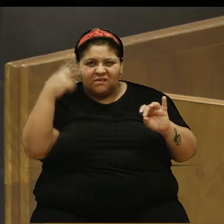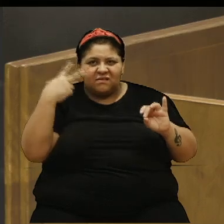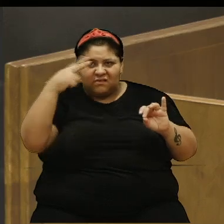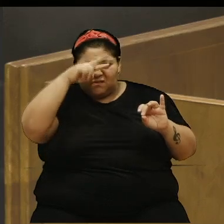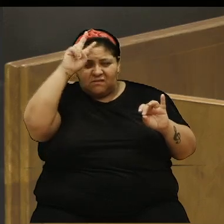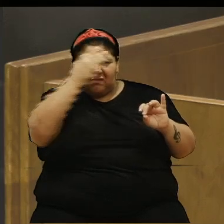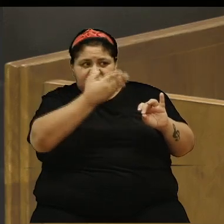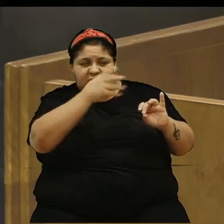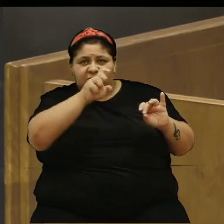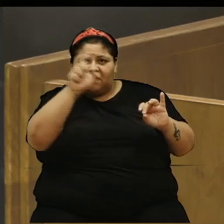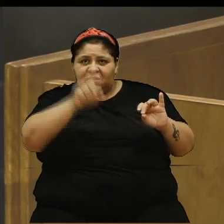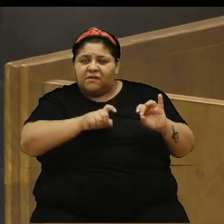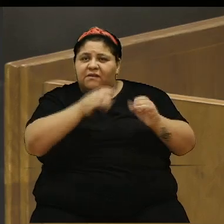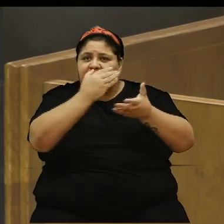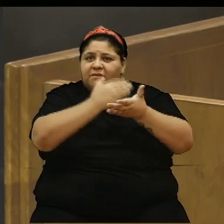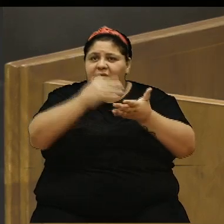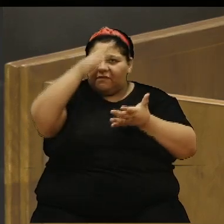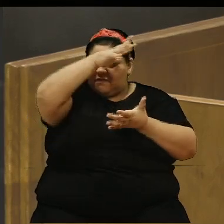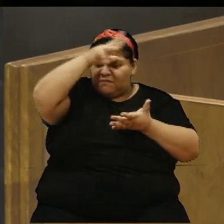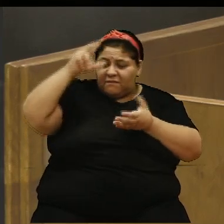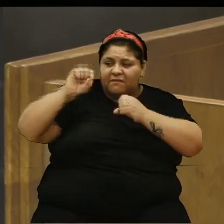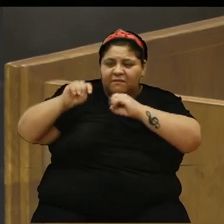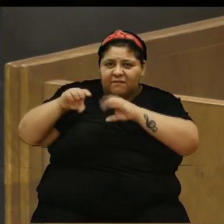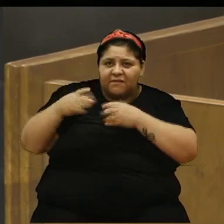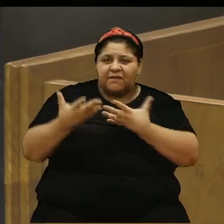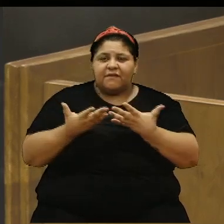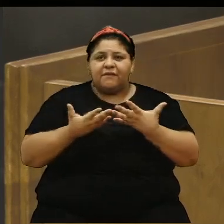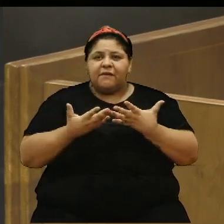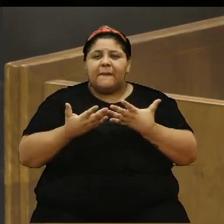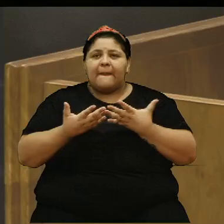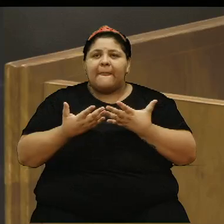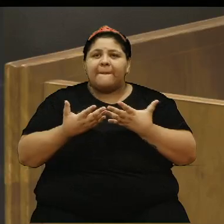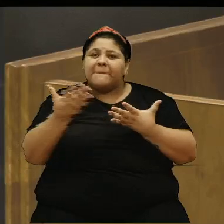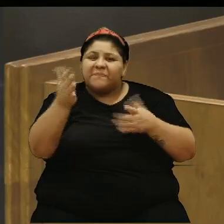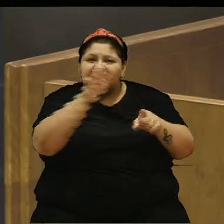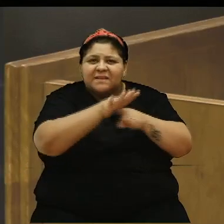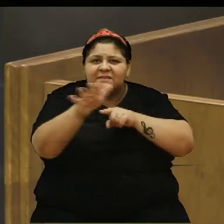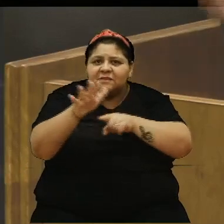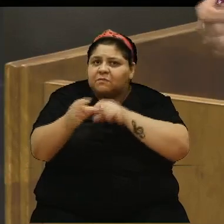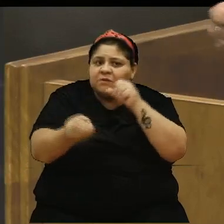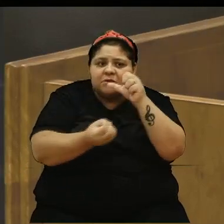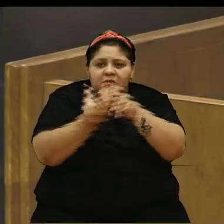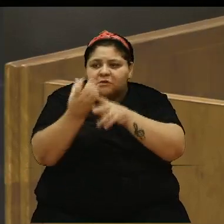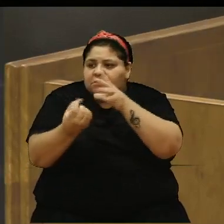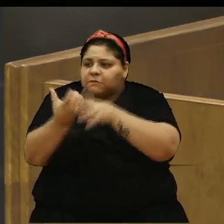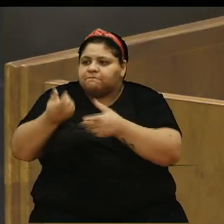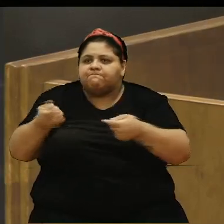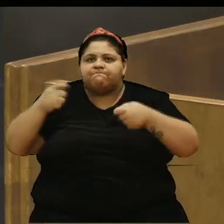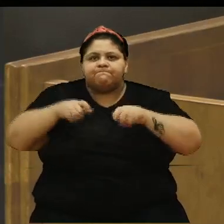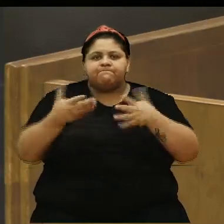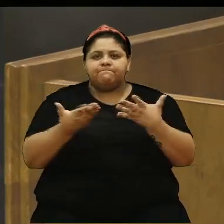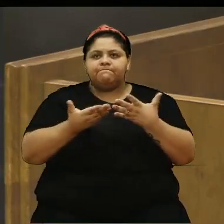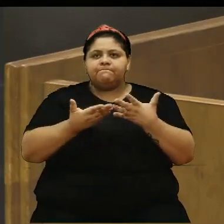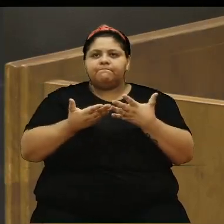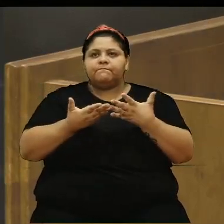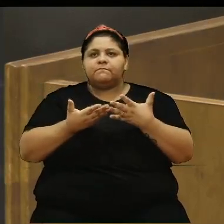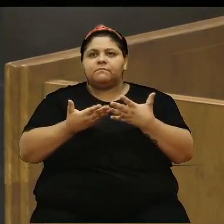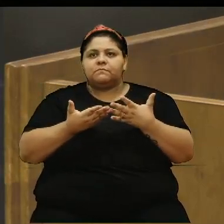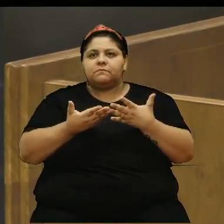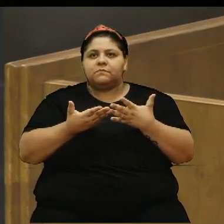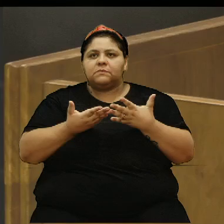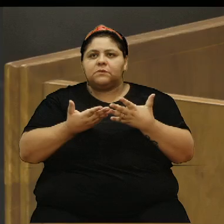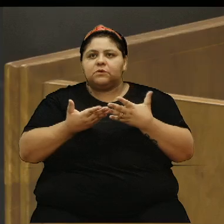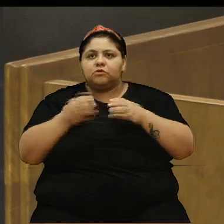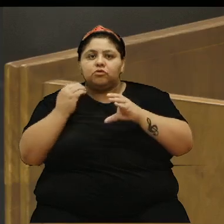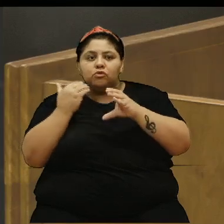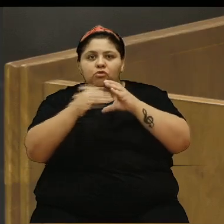nosso ex-secretário municipal de educação, o quanto essas demandas surgem, né, da necessidade de um encaminhamento para um